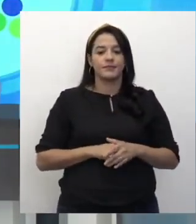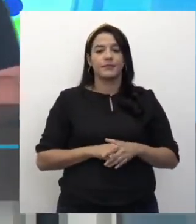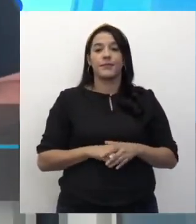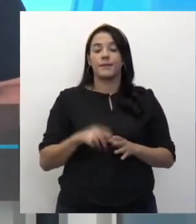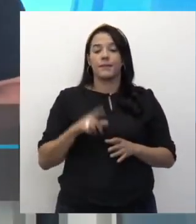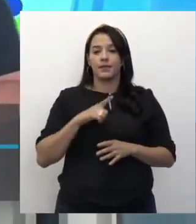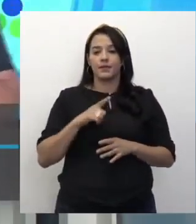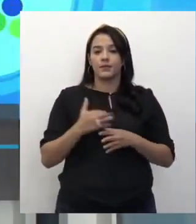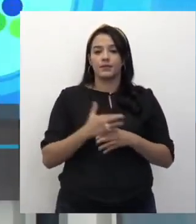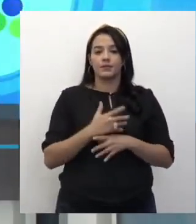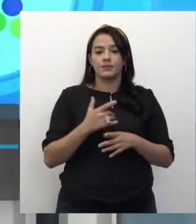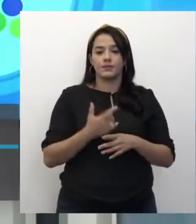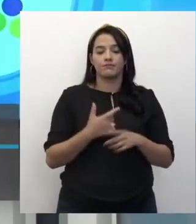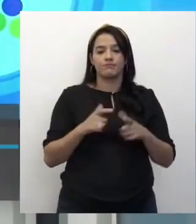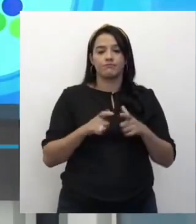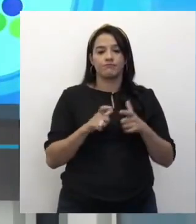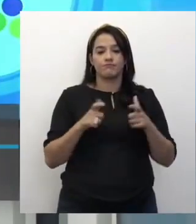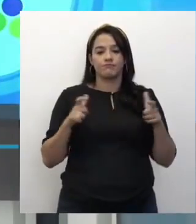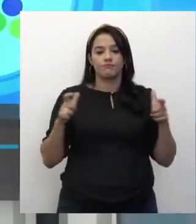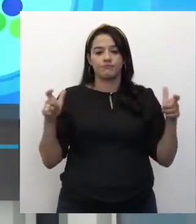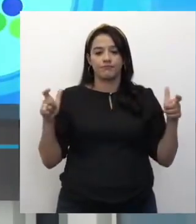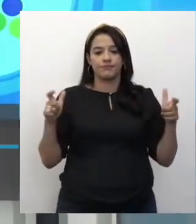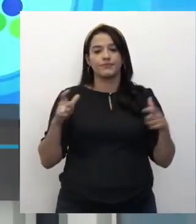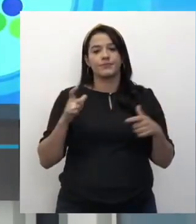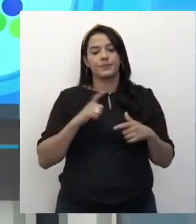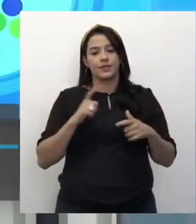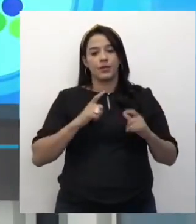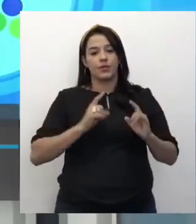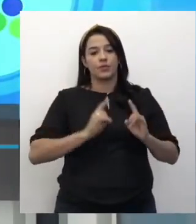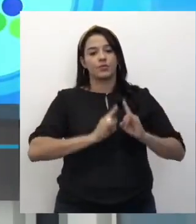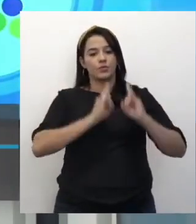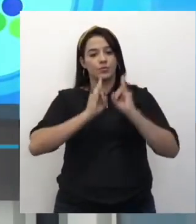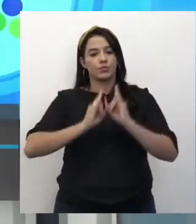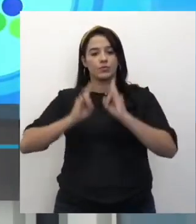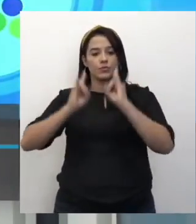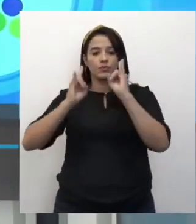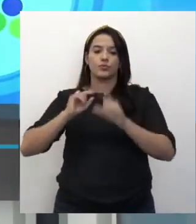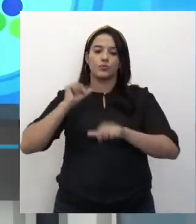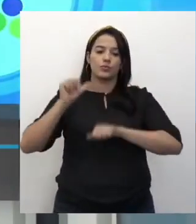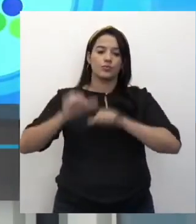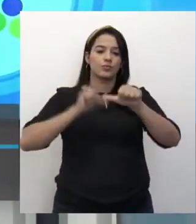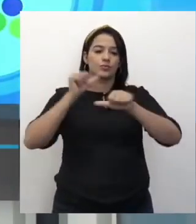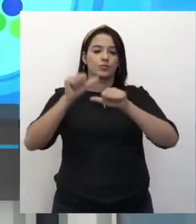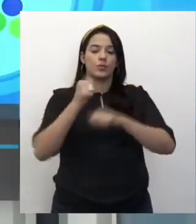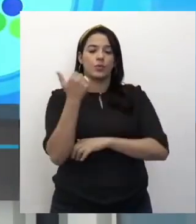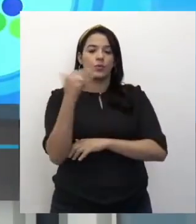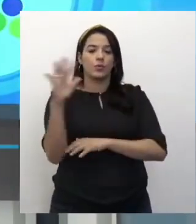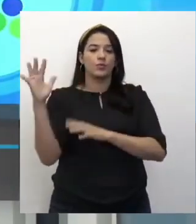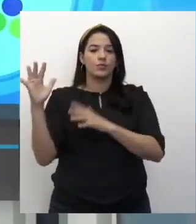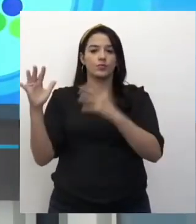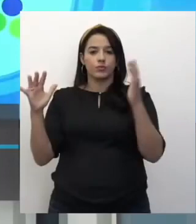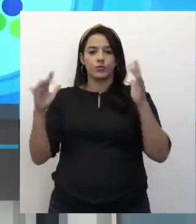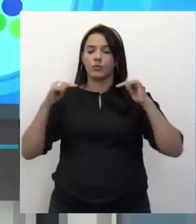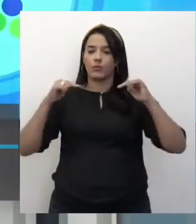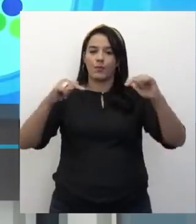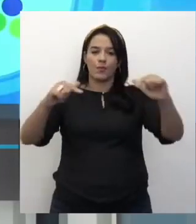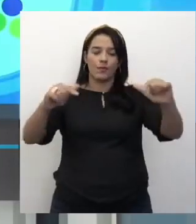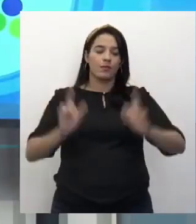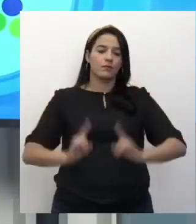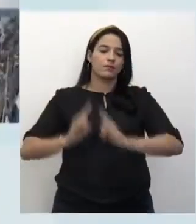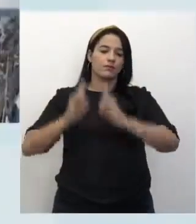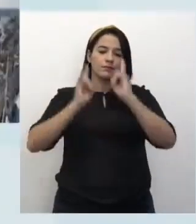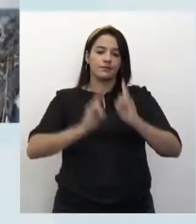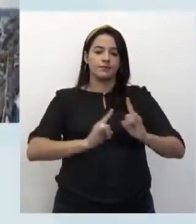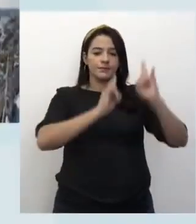cidade que também cresceu. Tá? Então, essas edificações acontecem aí com o crescimento urbanizado da cidade. Uma